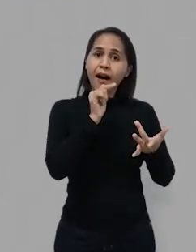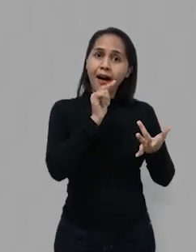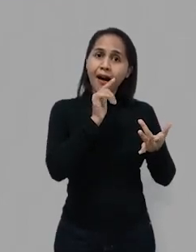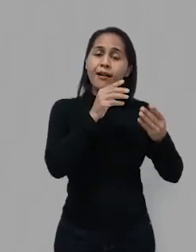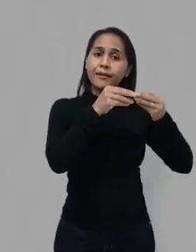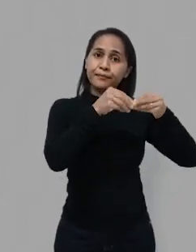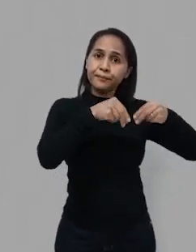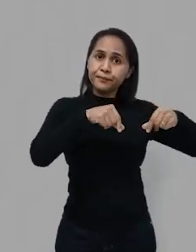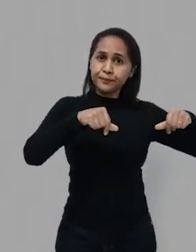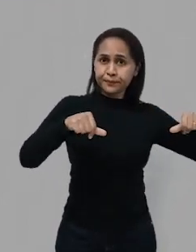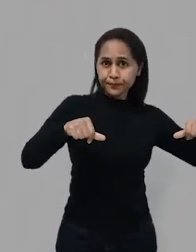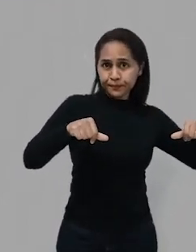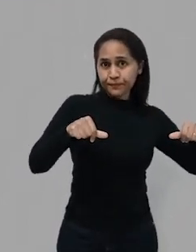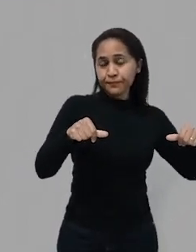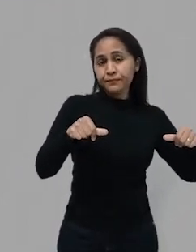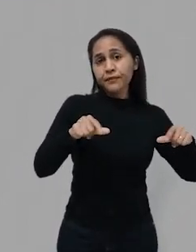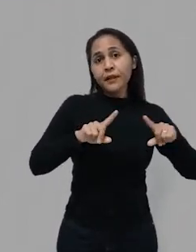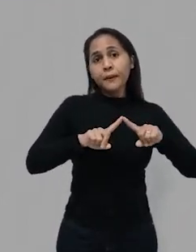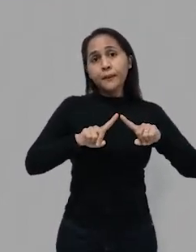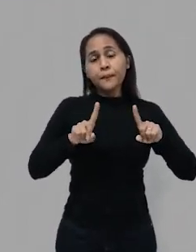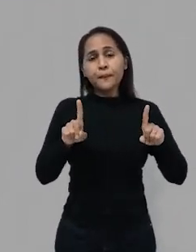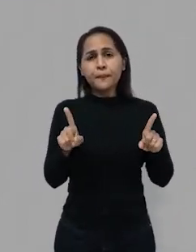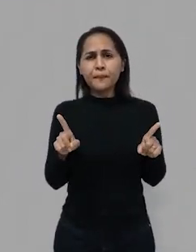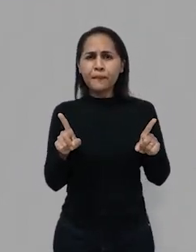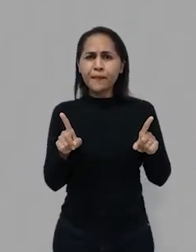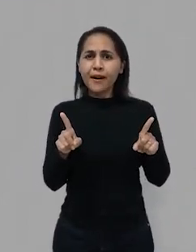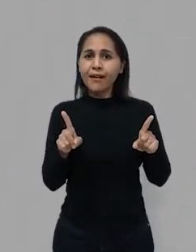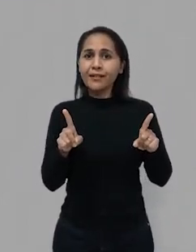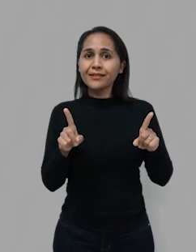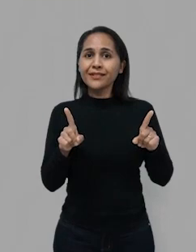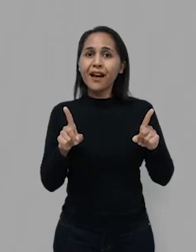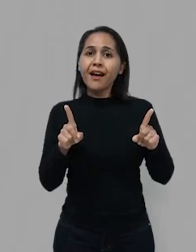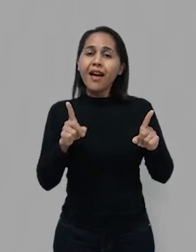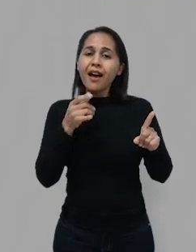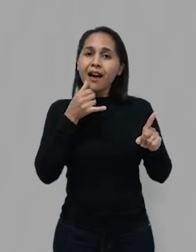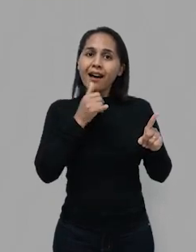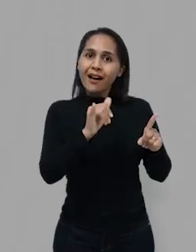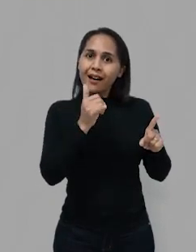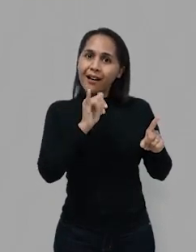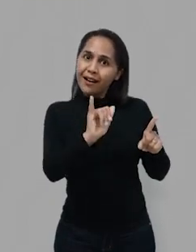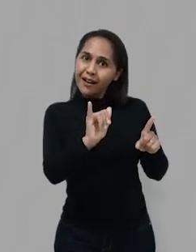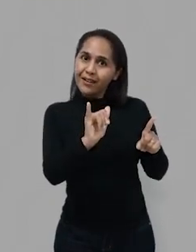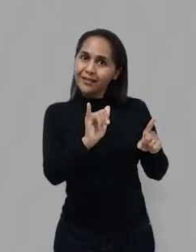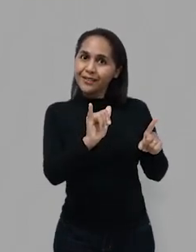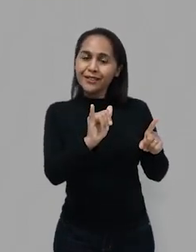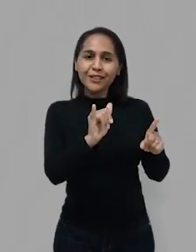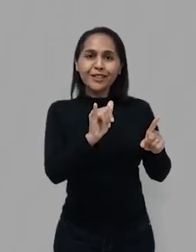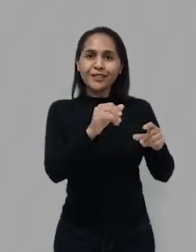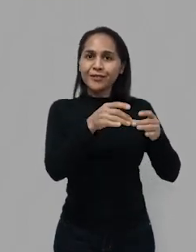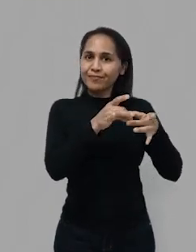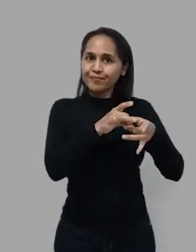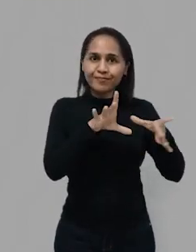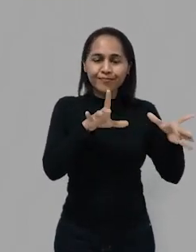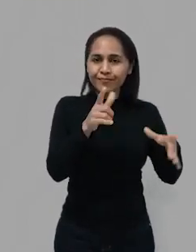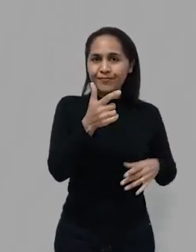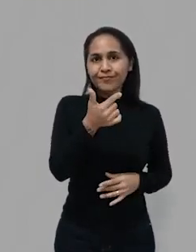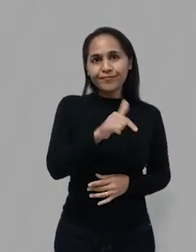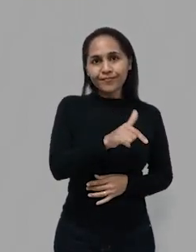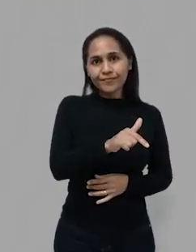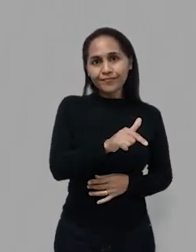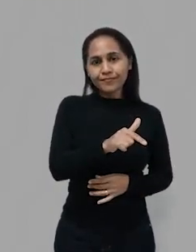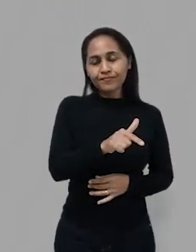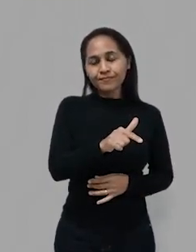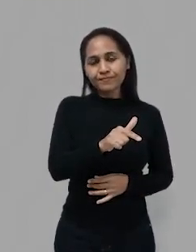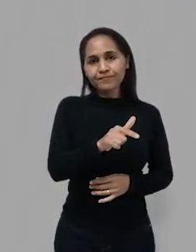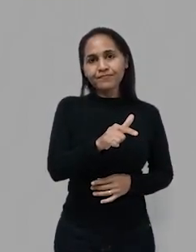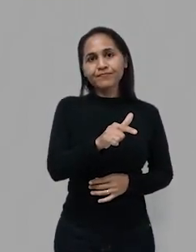essa solução ela não conduz corrente elétrica. Então, é uma solução molecular. Soluções